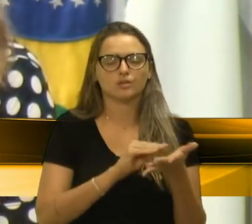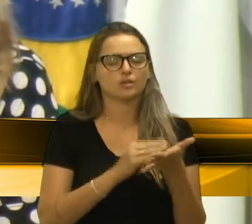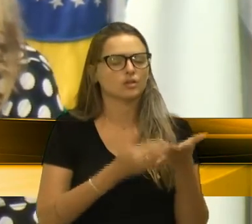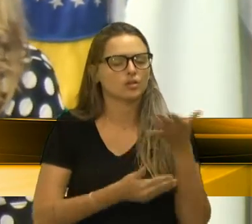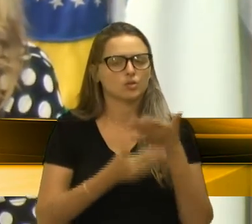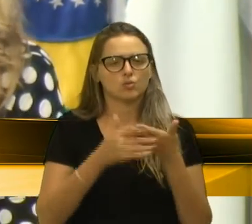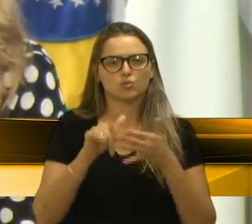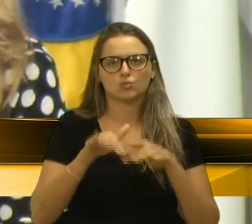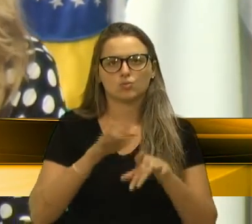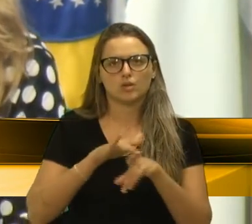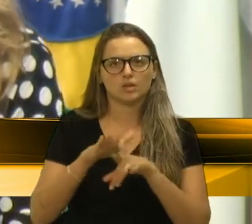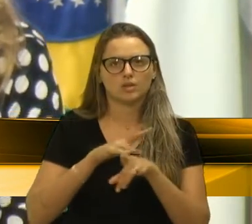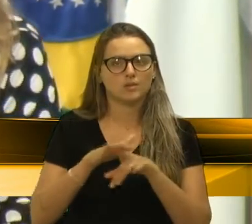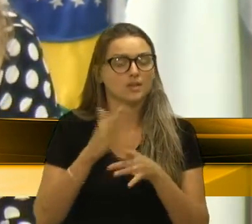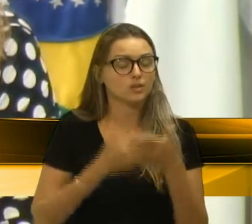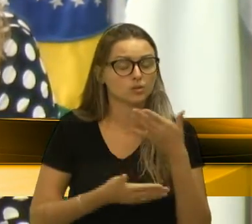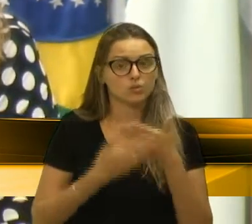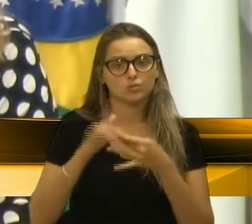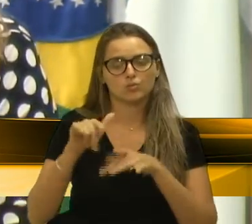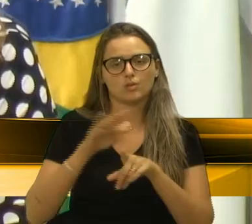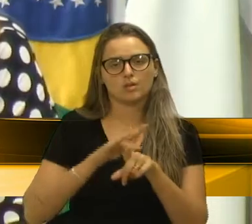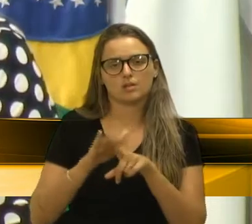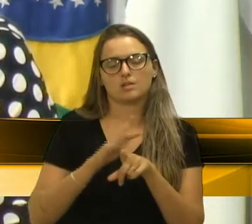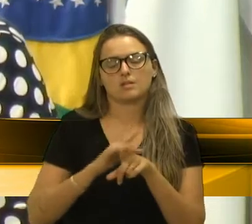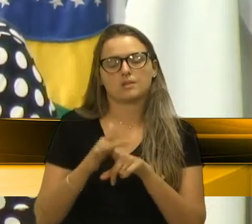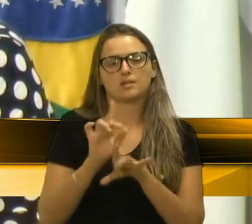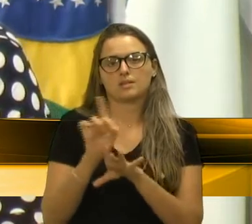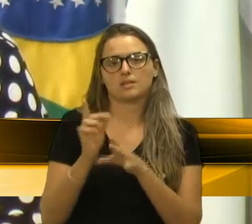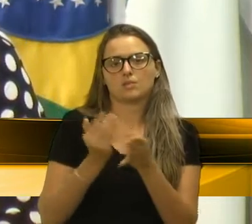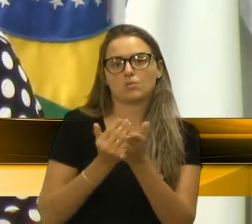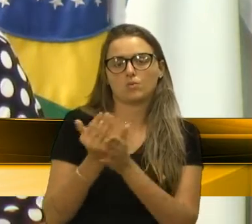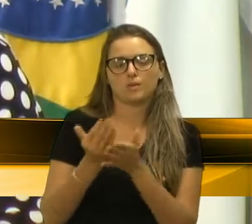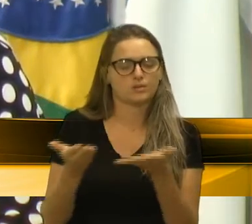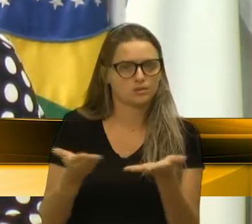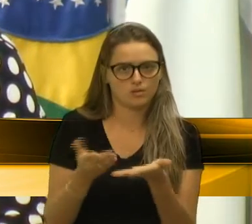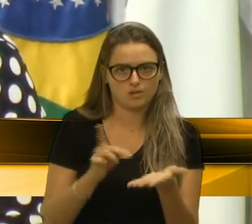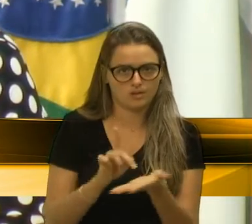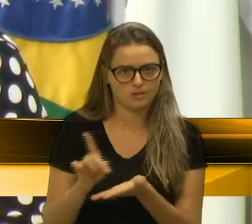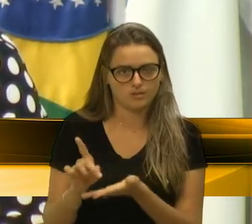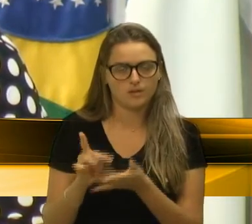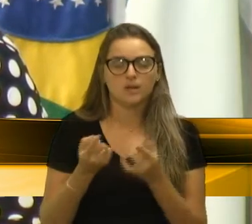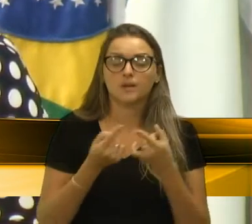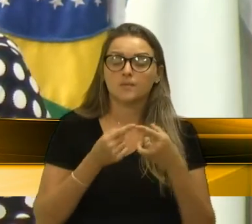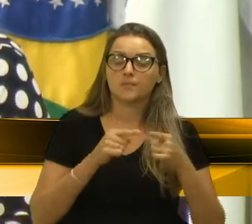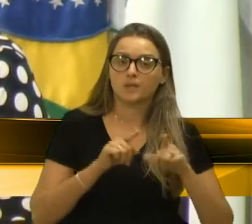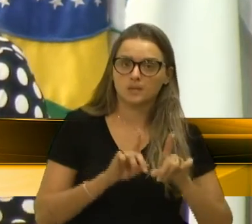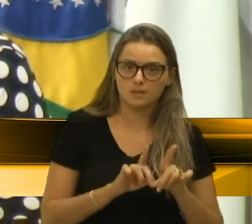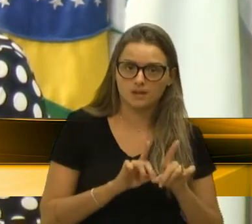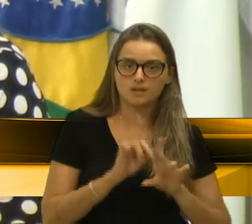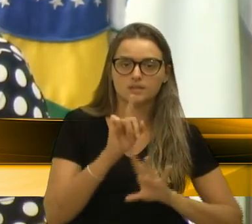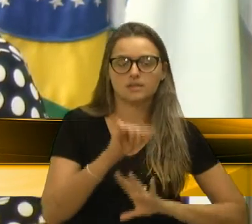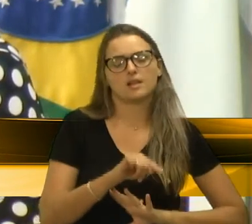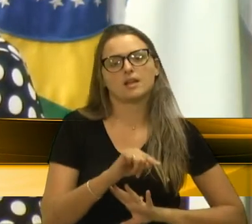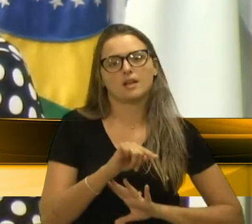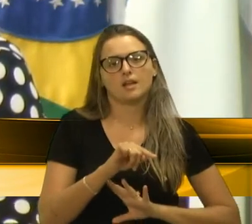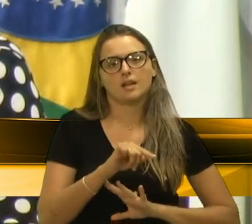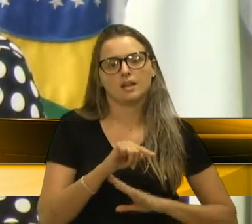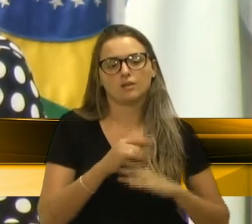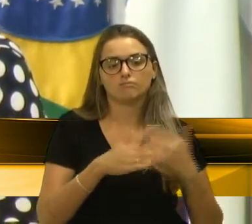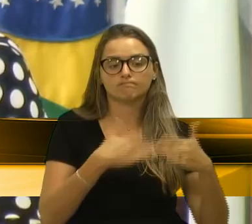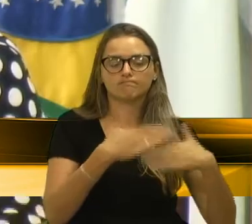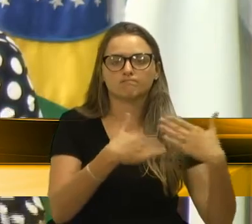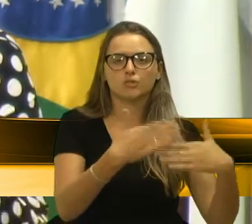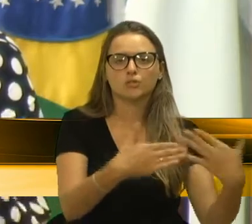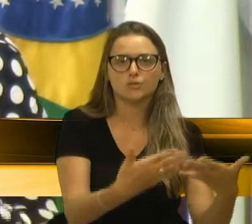são demandas, todas essas são demandas que não surgiram agora e que são frutos de um grande ciclo